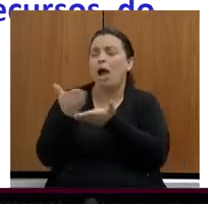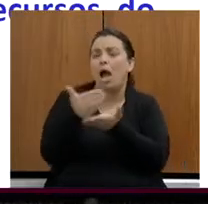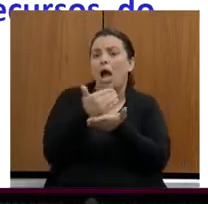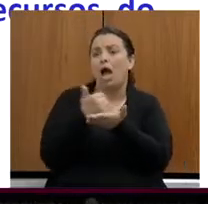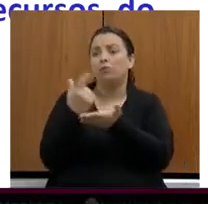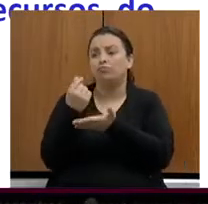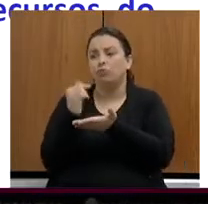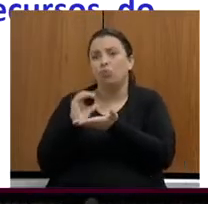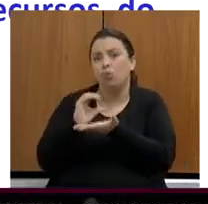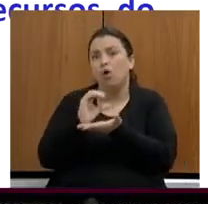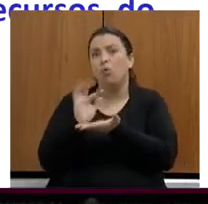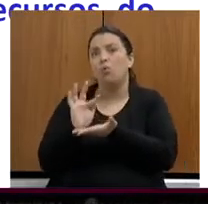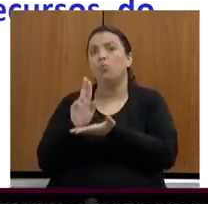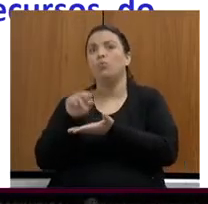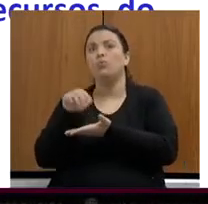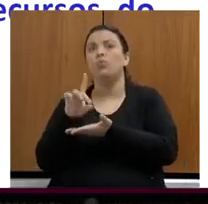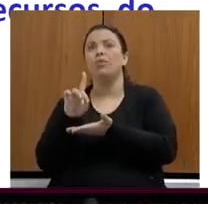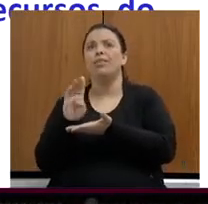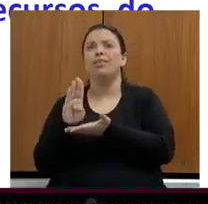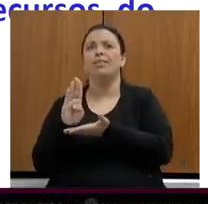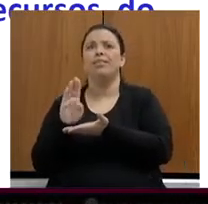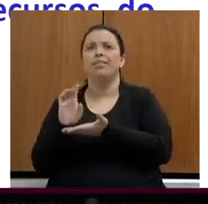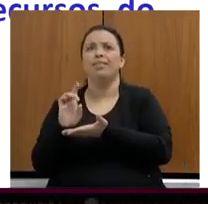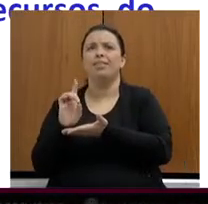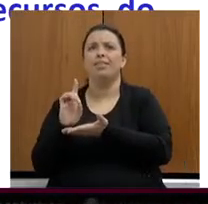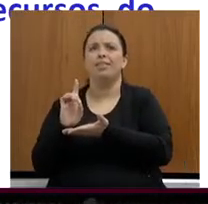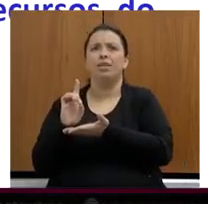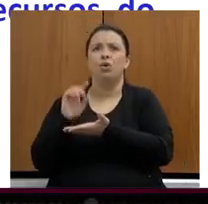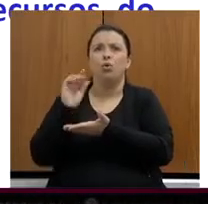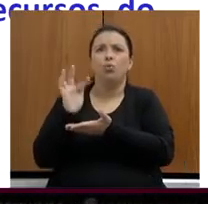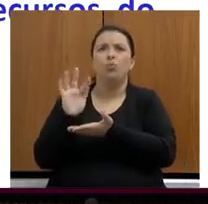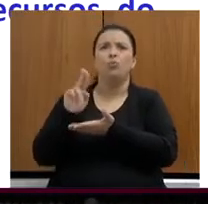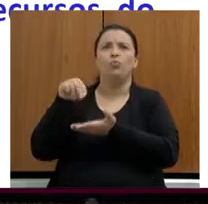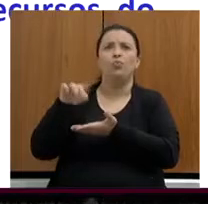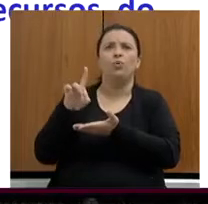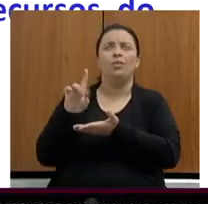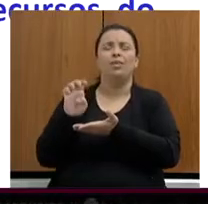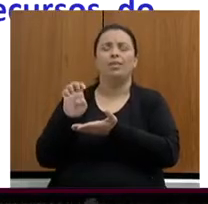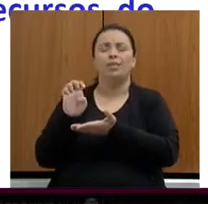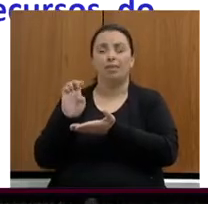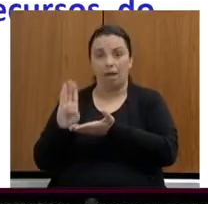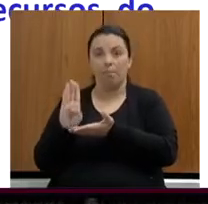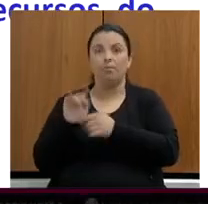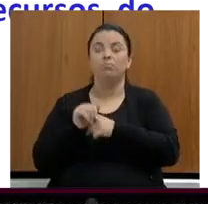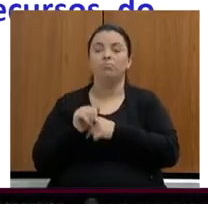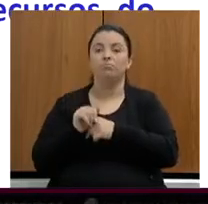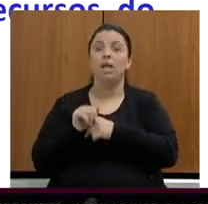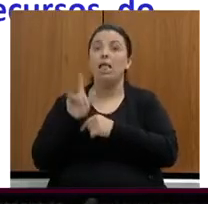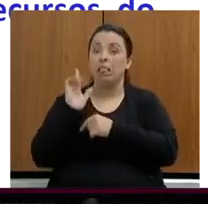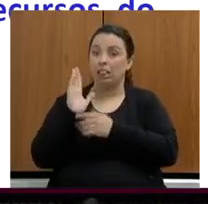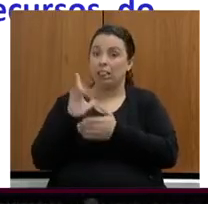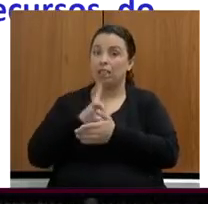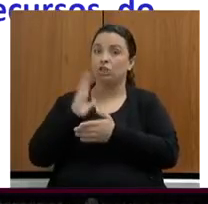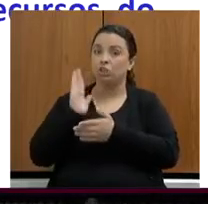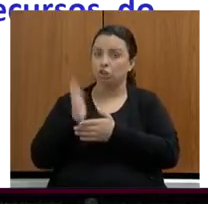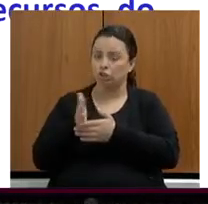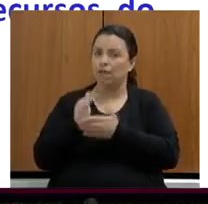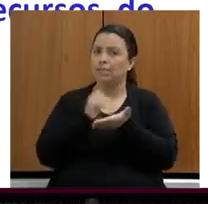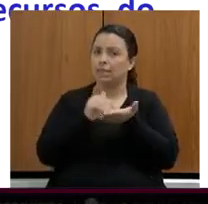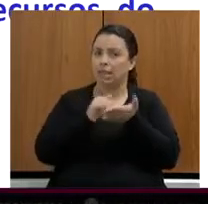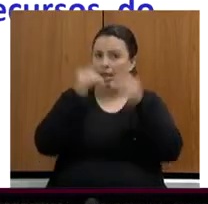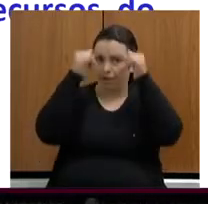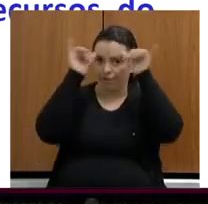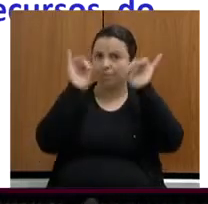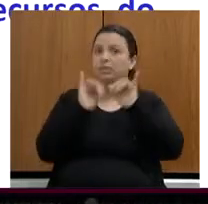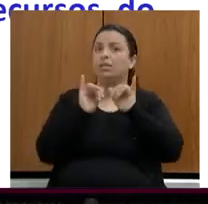saldo financeiro acumulado e informações a secretaria de estado da Fazenda publicado quatro bilhões Isso é só do